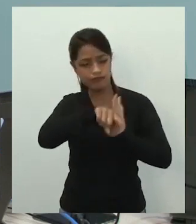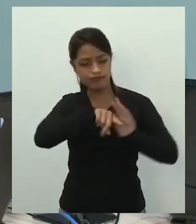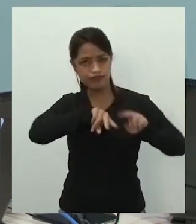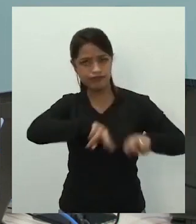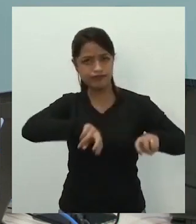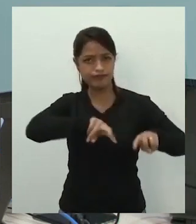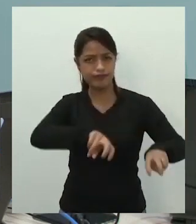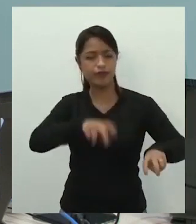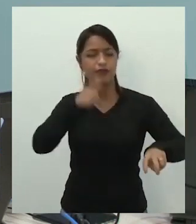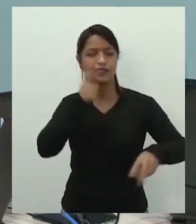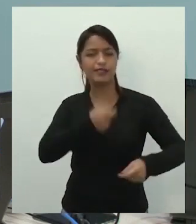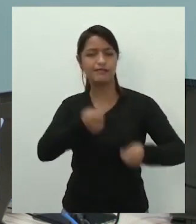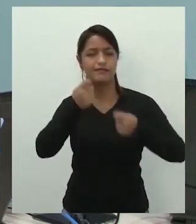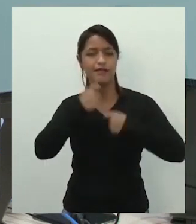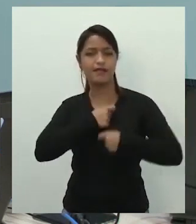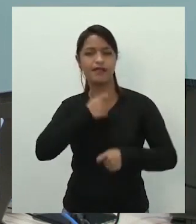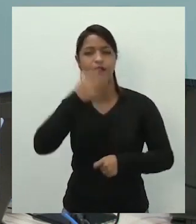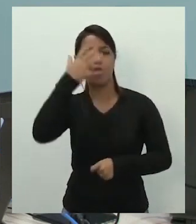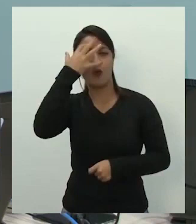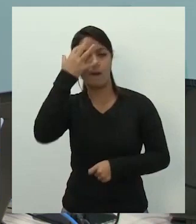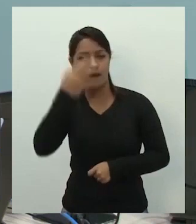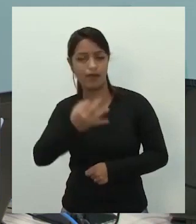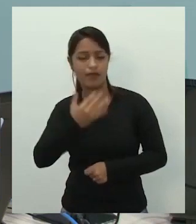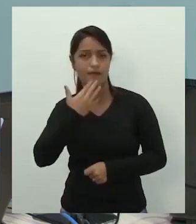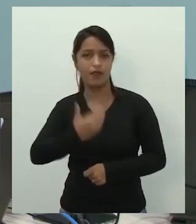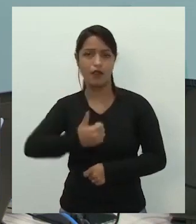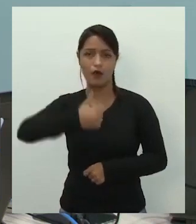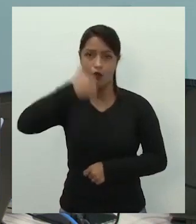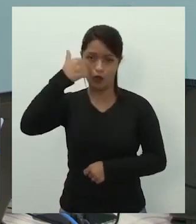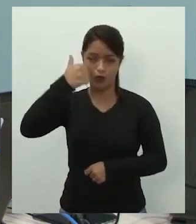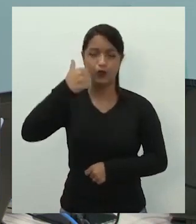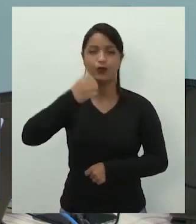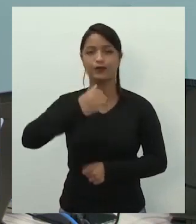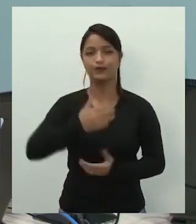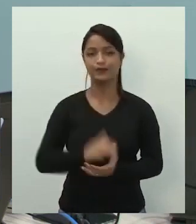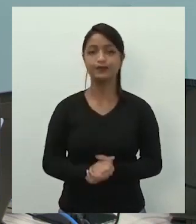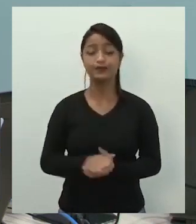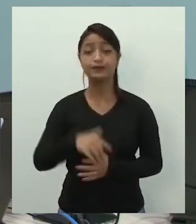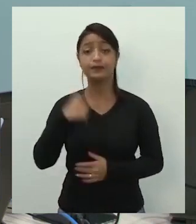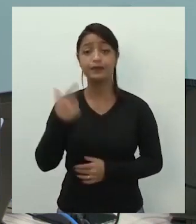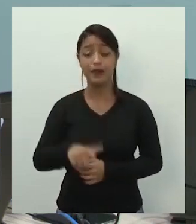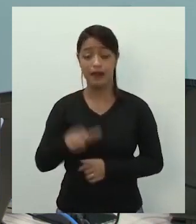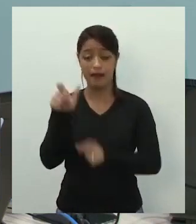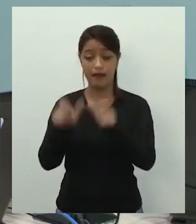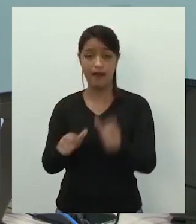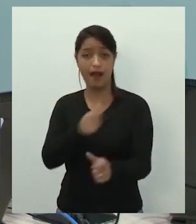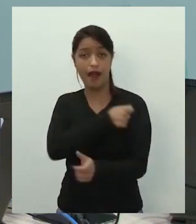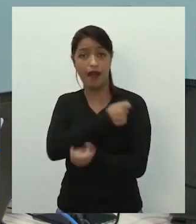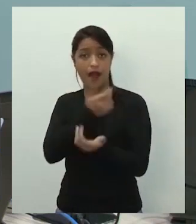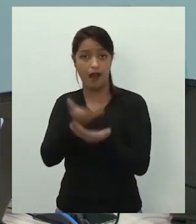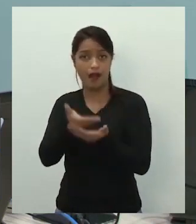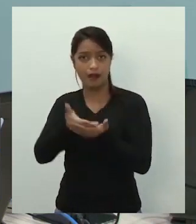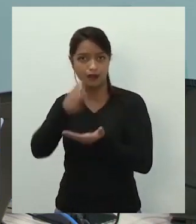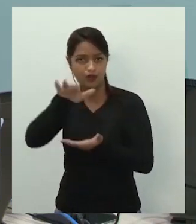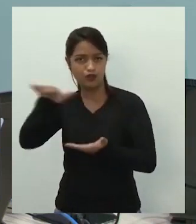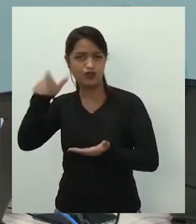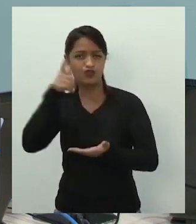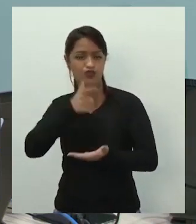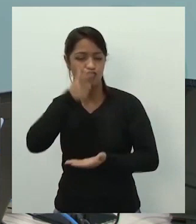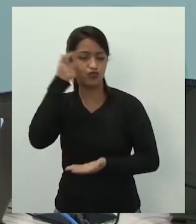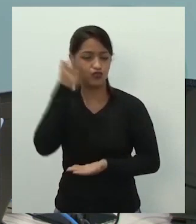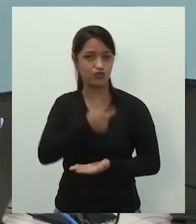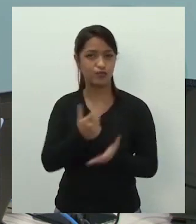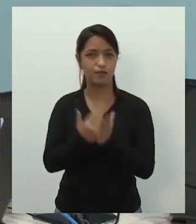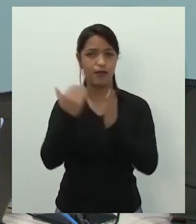melhor compreensão dos objetos de conhecimento, despertando o interesse dos estudantes e aumentando o engajamento